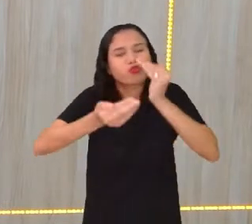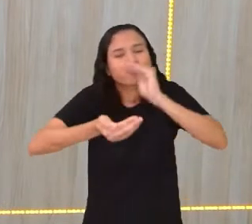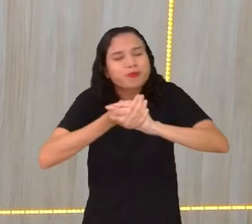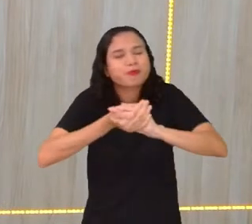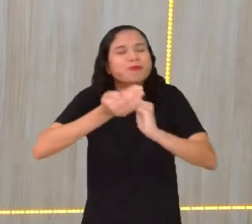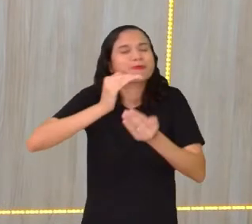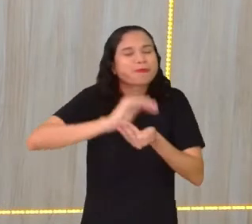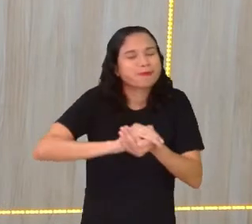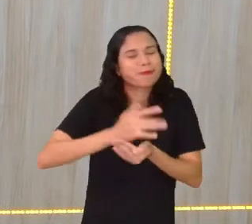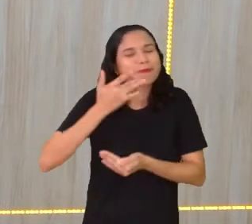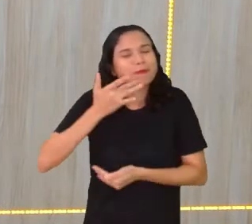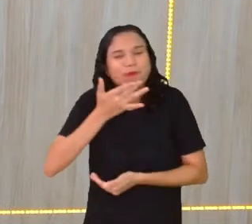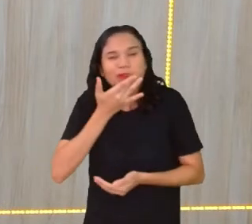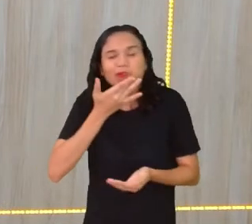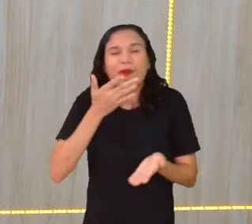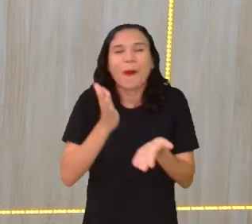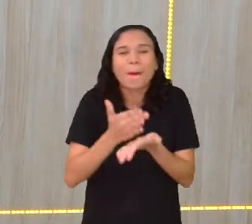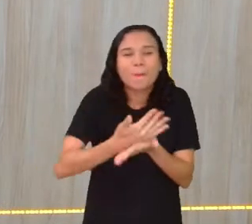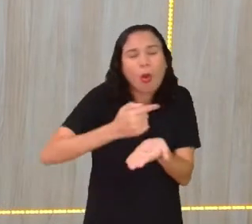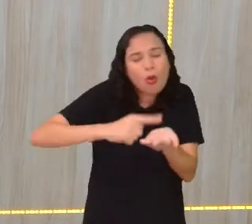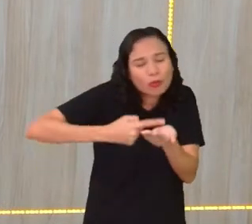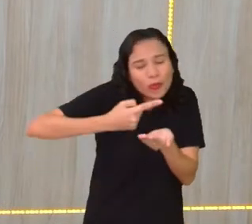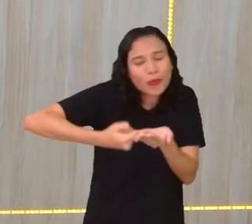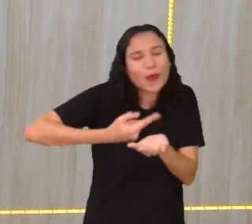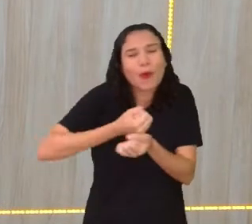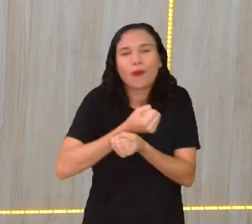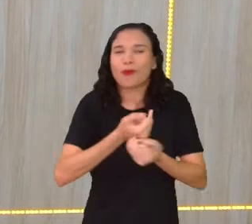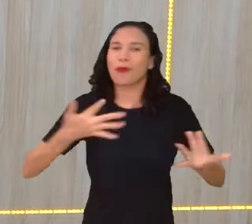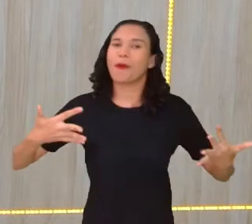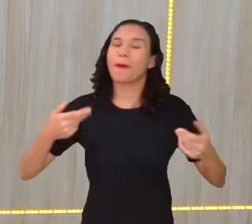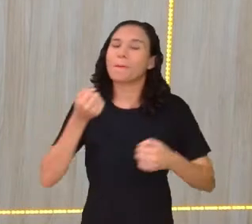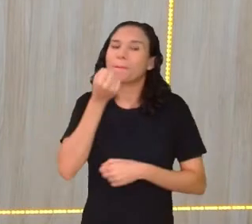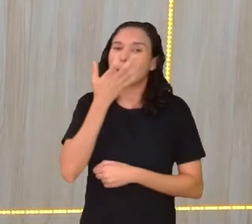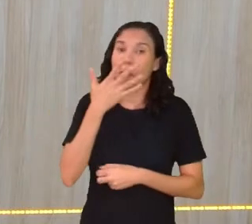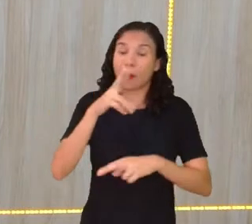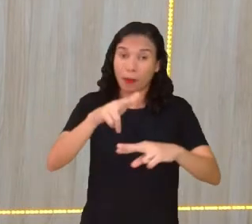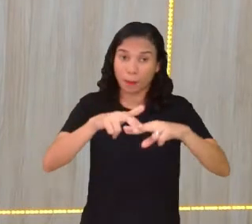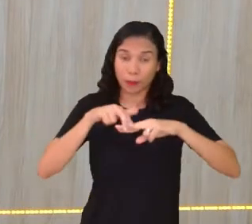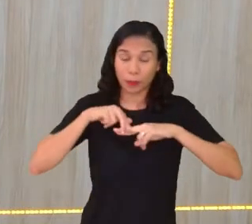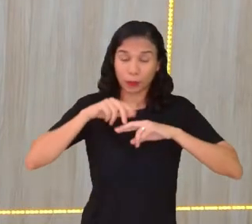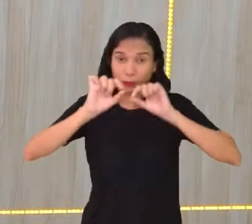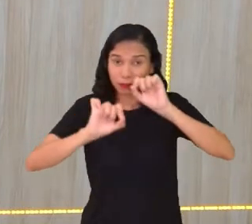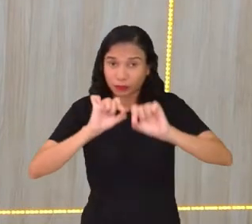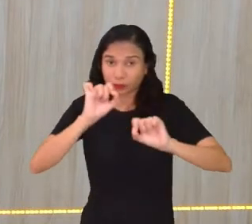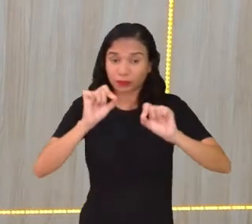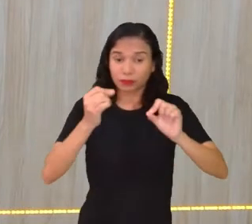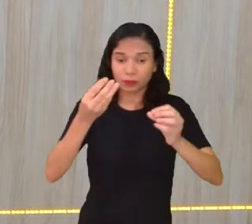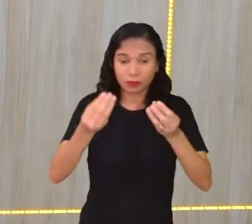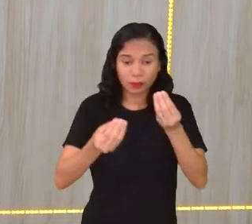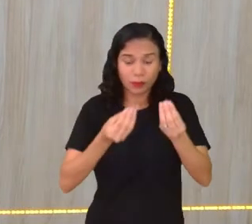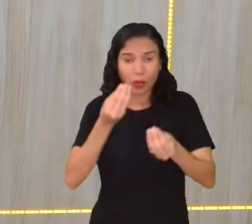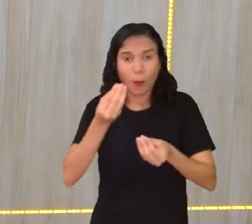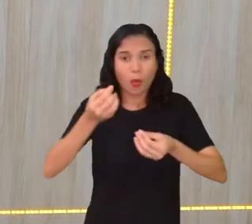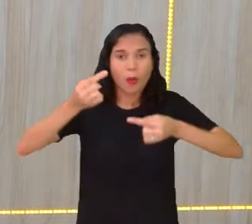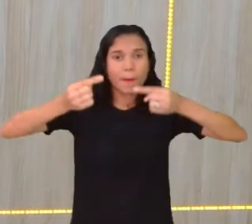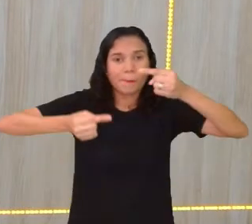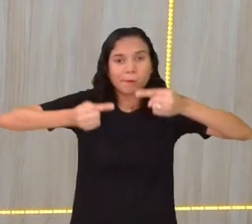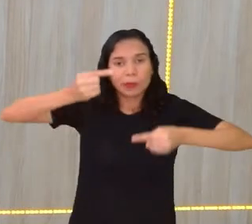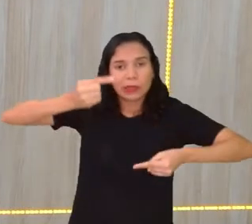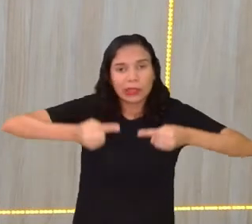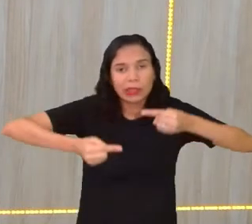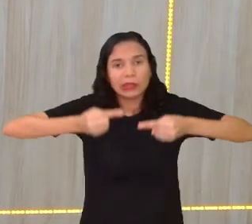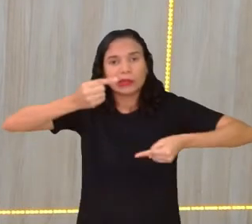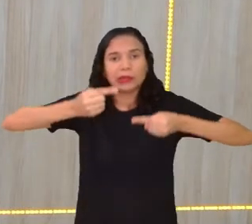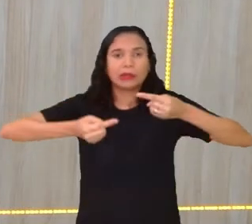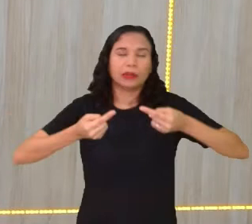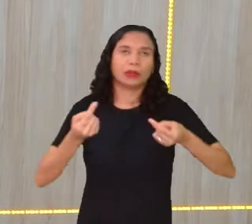cuscuz, né? Então, muitas coisas boas, mas por conta de questão de política,